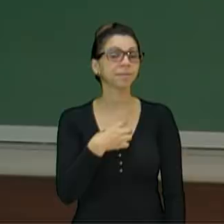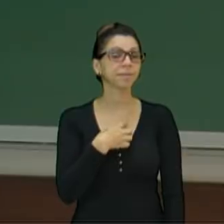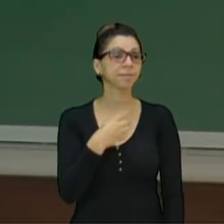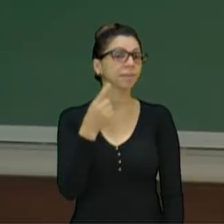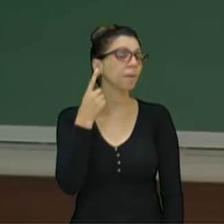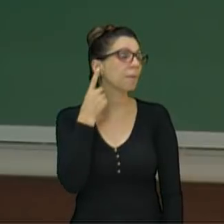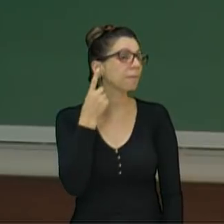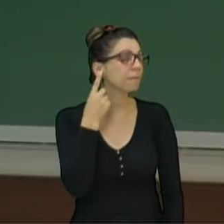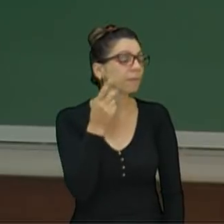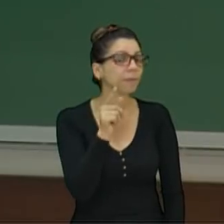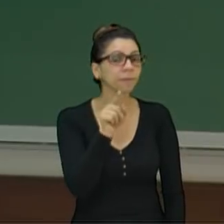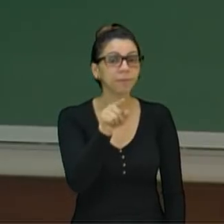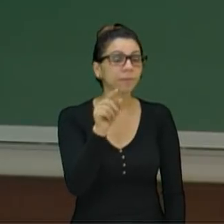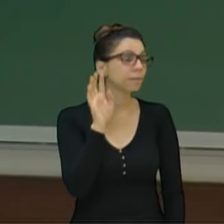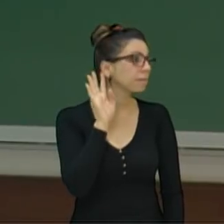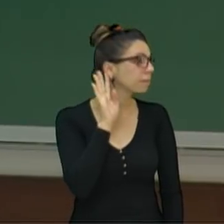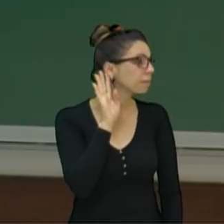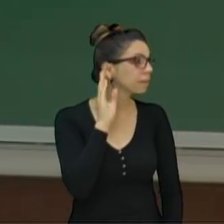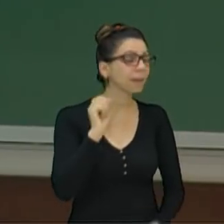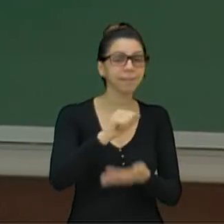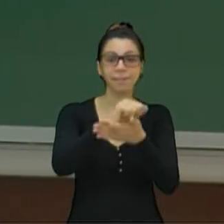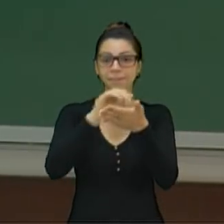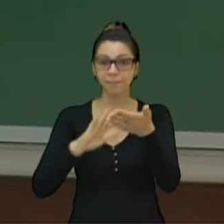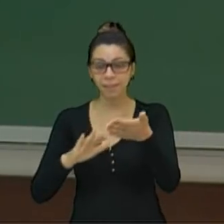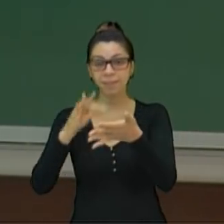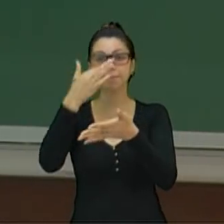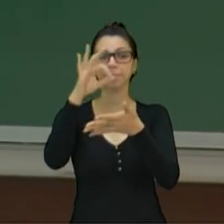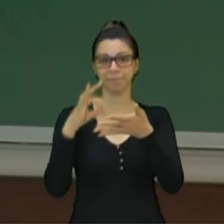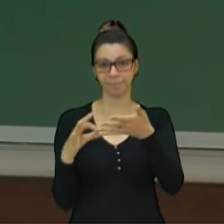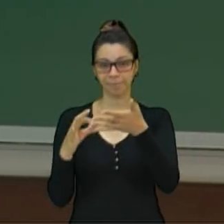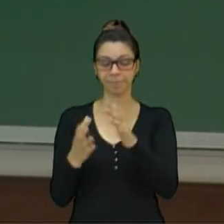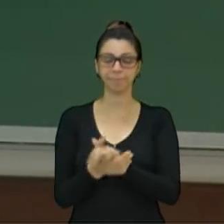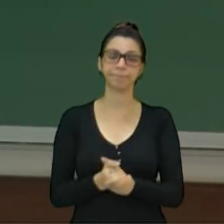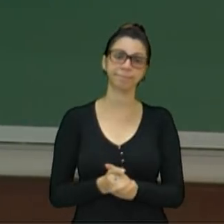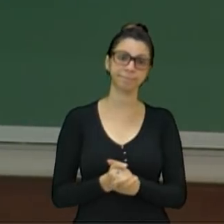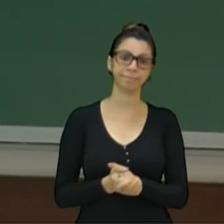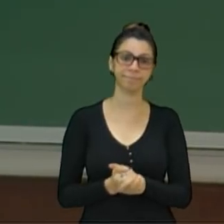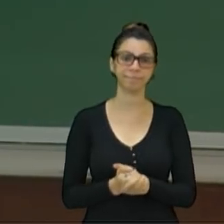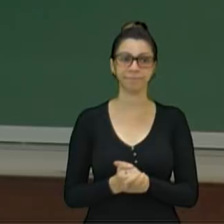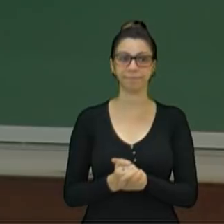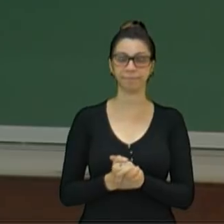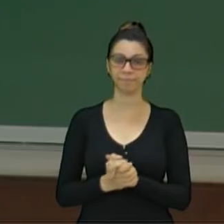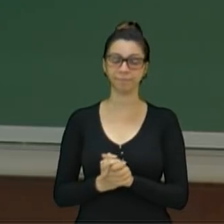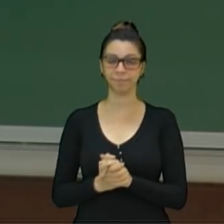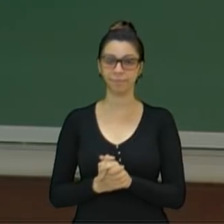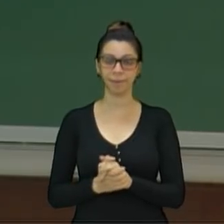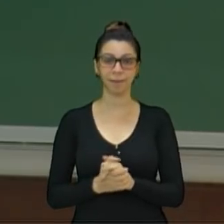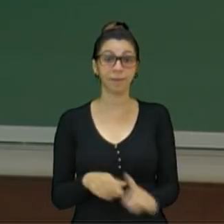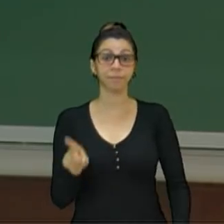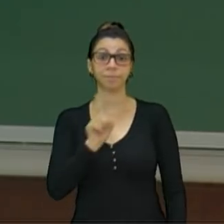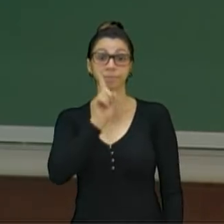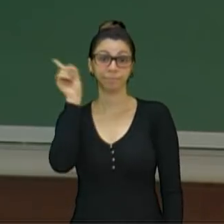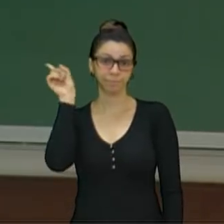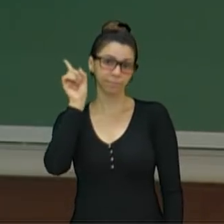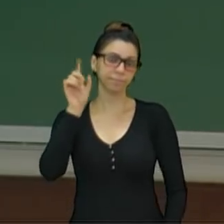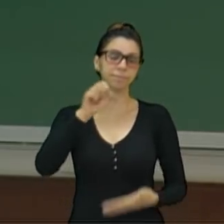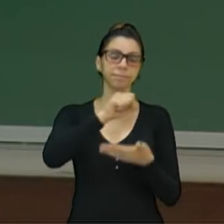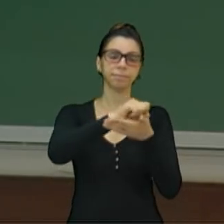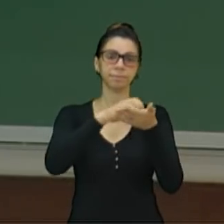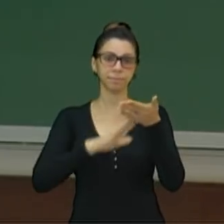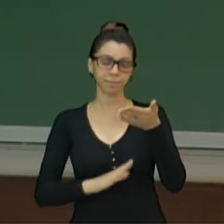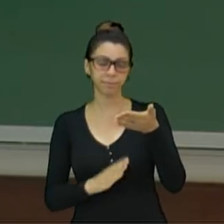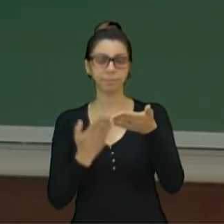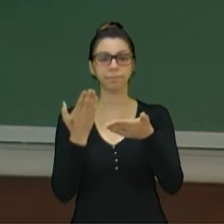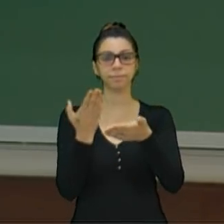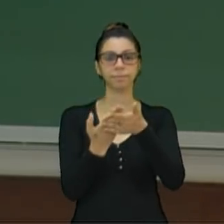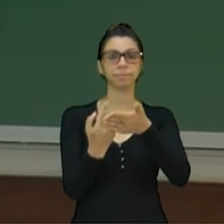Ouvi vocês falarem. Exercício, Fabiano, vamos corrigir? Com certeza. Então essa era a atividade da aula